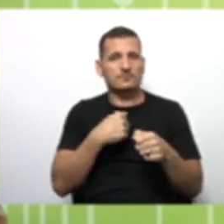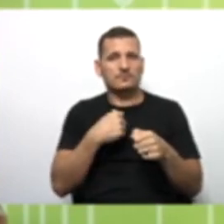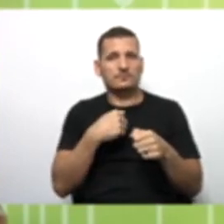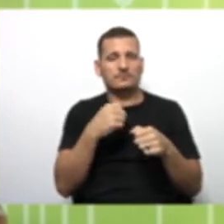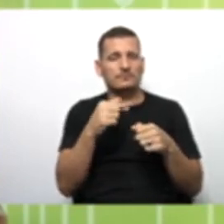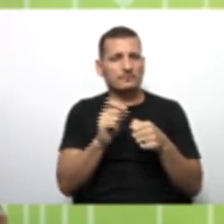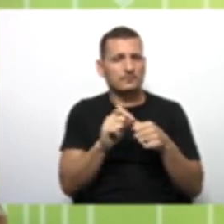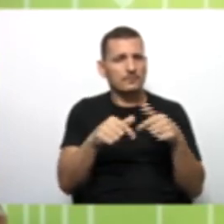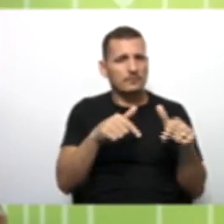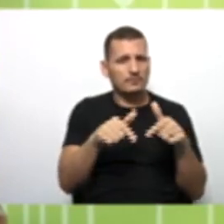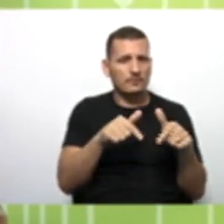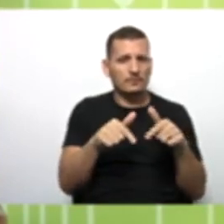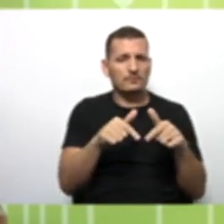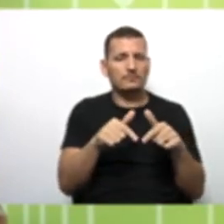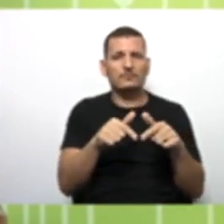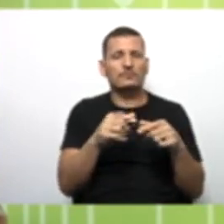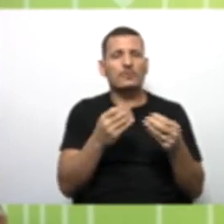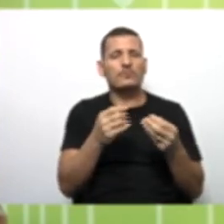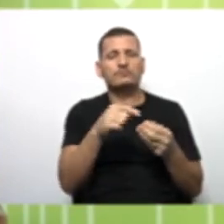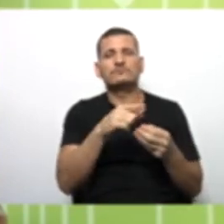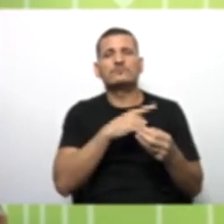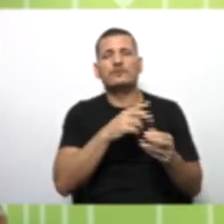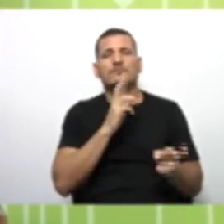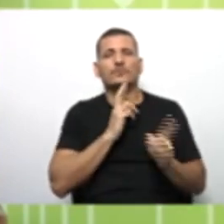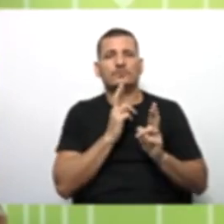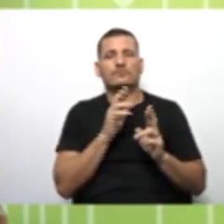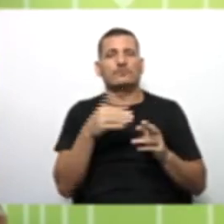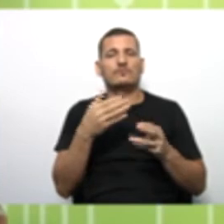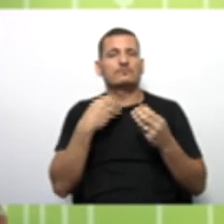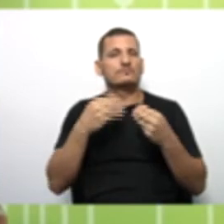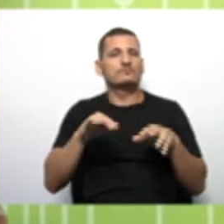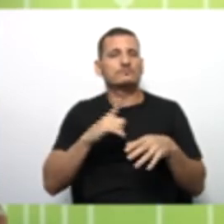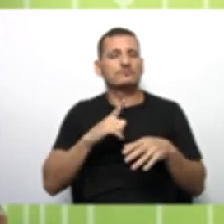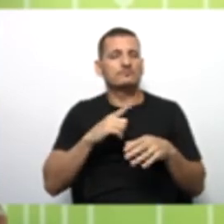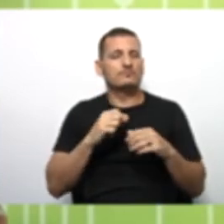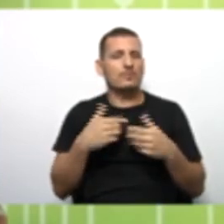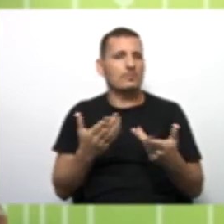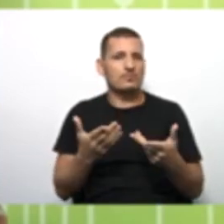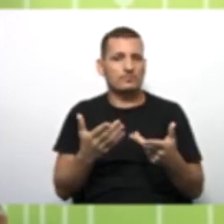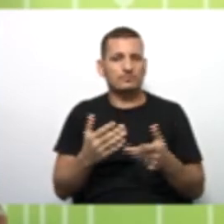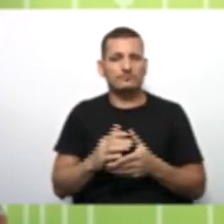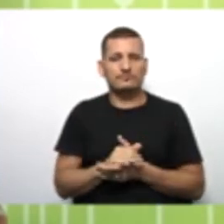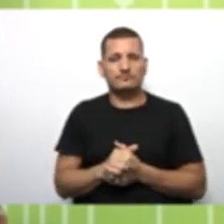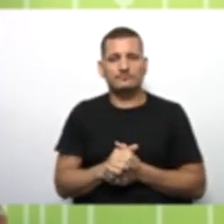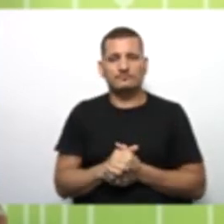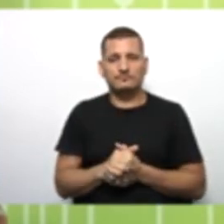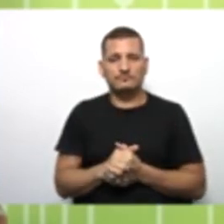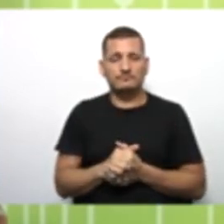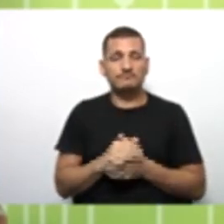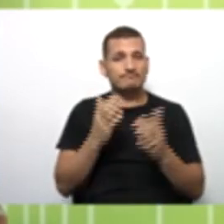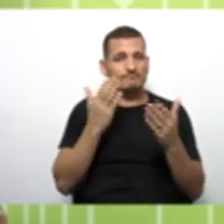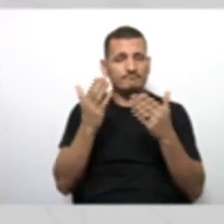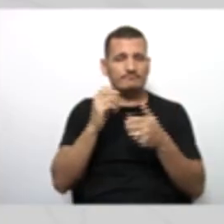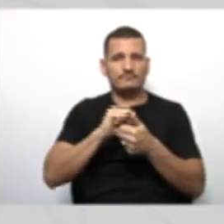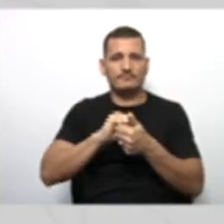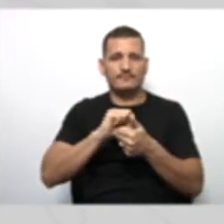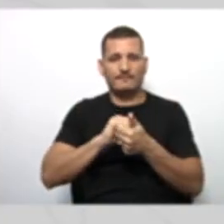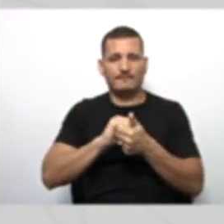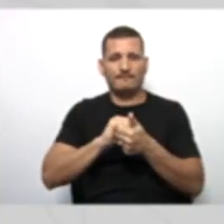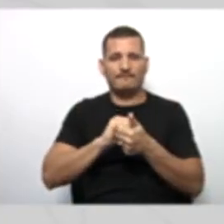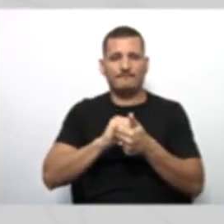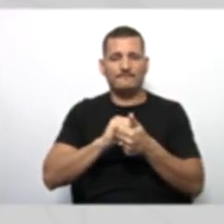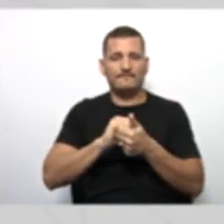prevendo tudo isso. E o gerente de projeto, ele tem que ser uma pessoa, além de ambiciosa, tem que ser malicioso também. Ele